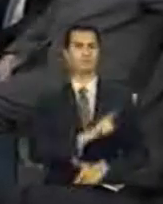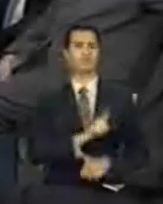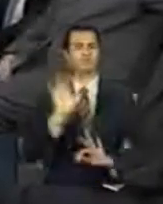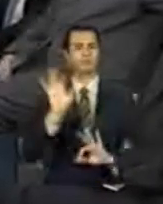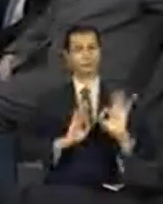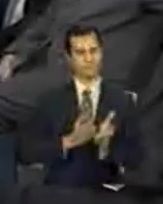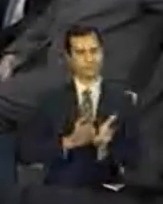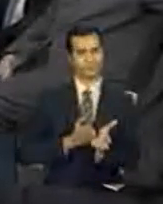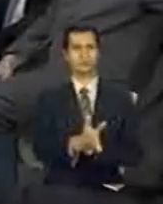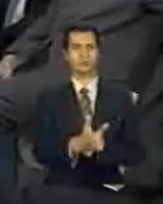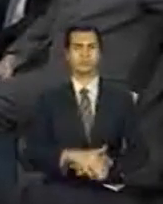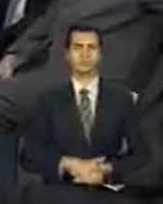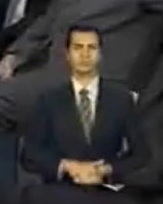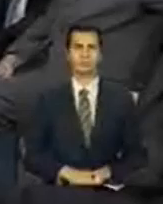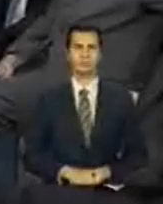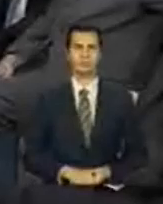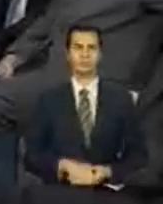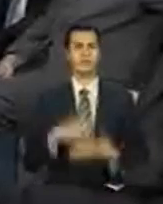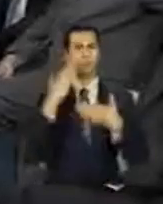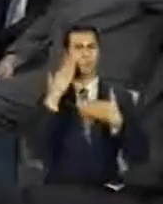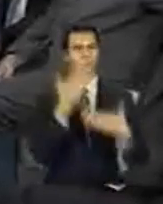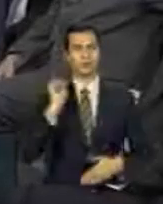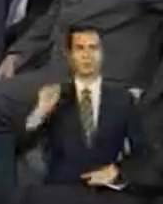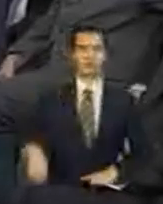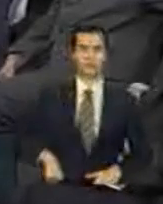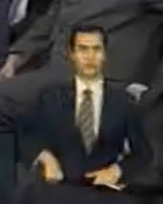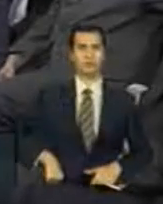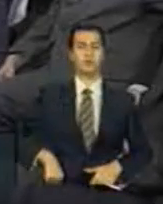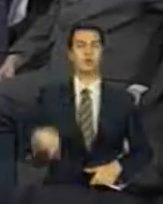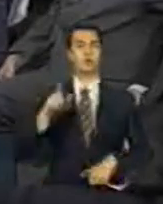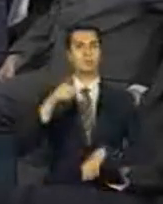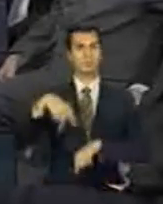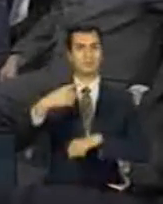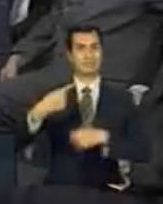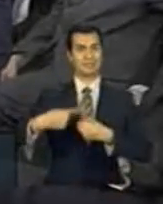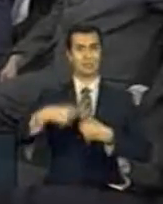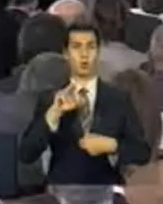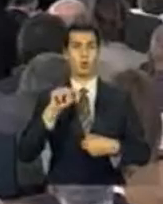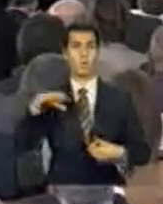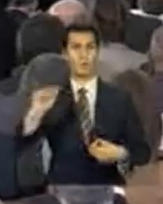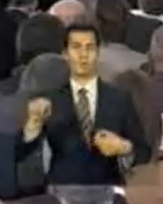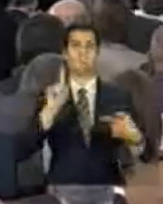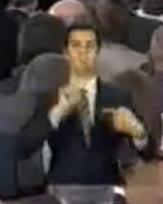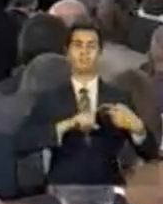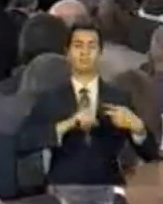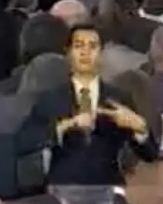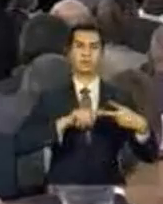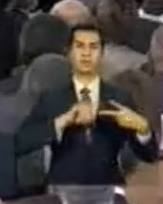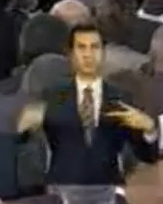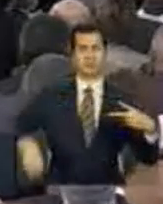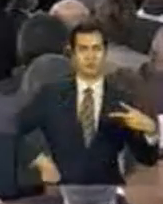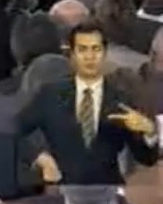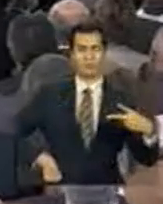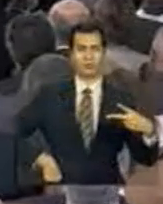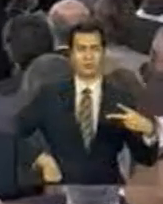esse programa à frente. O embaixador José Viegas, em Roma, o embaixador